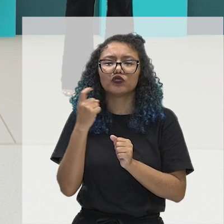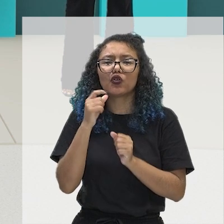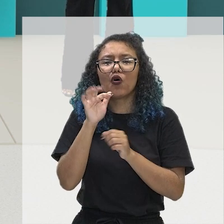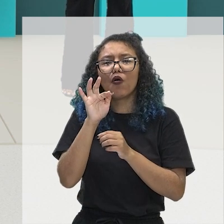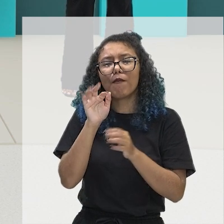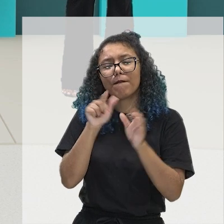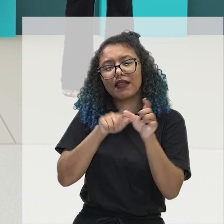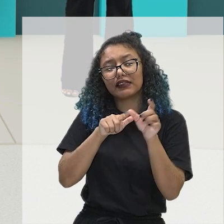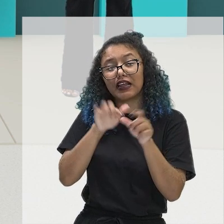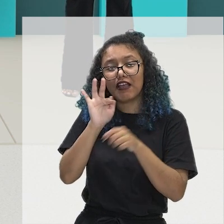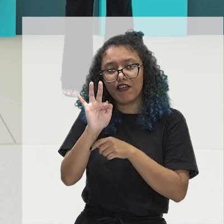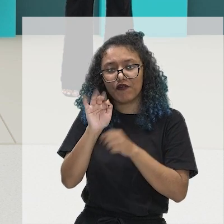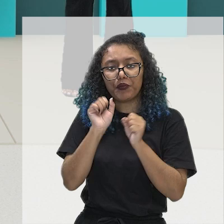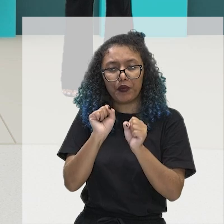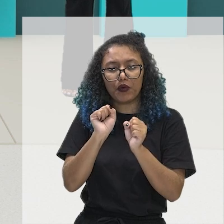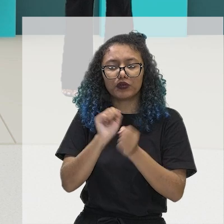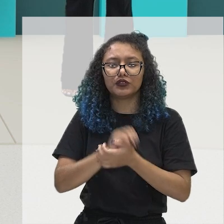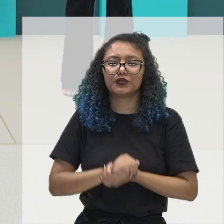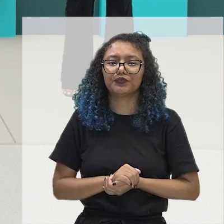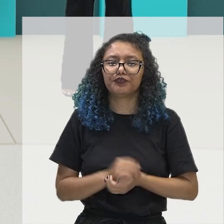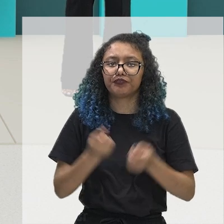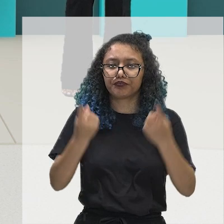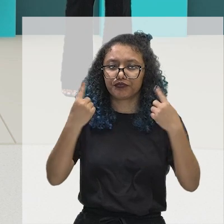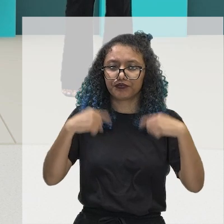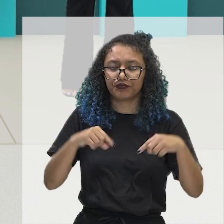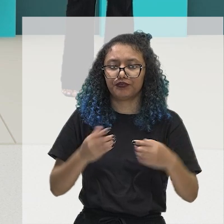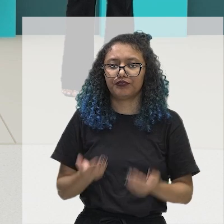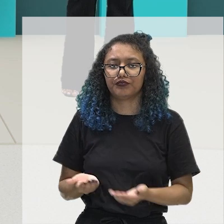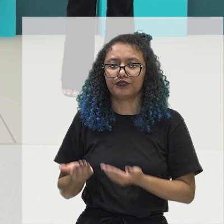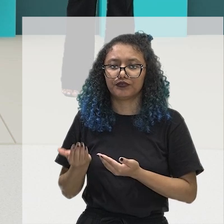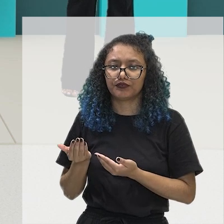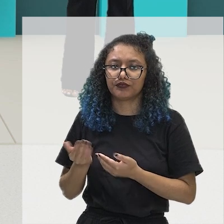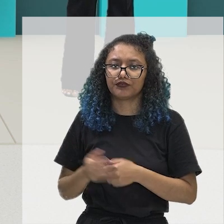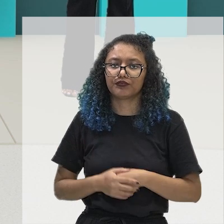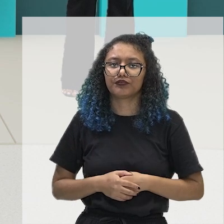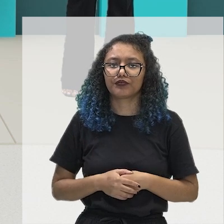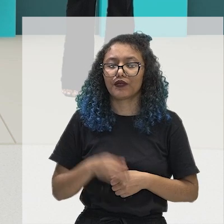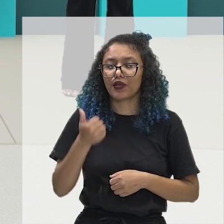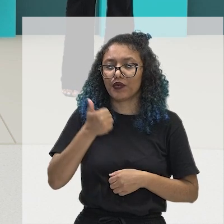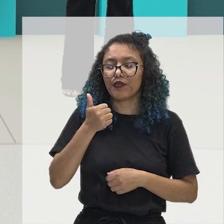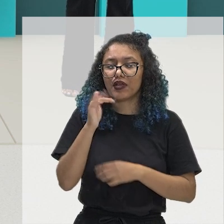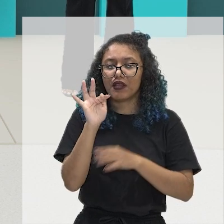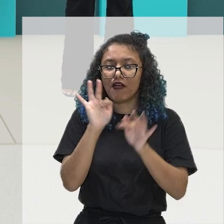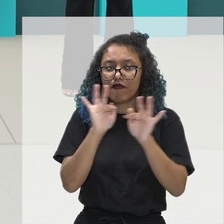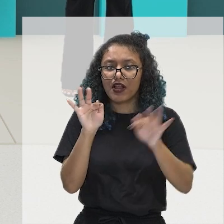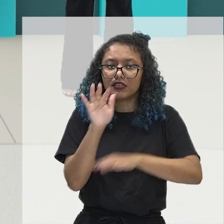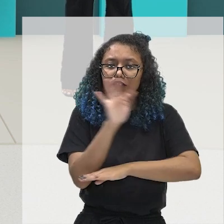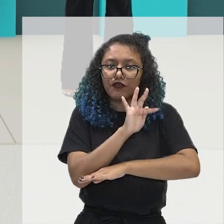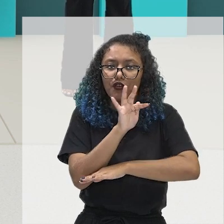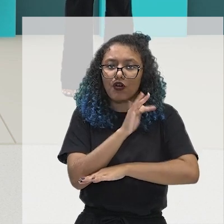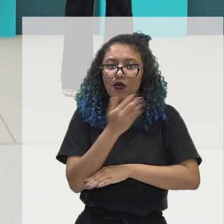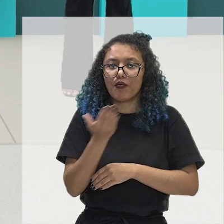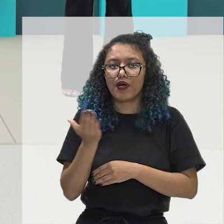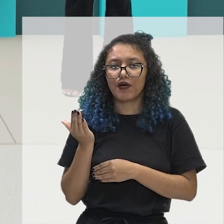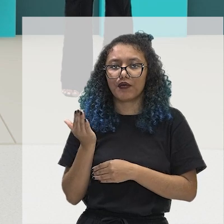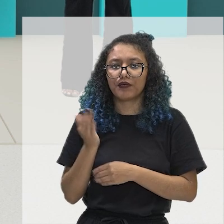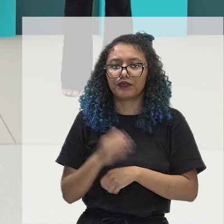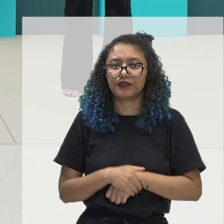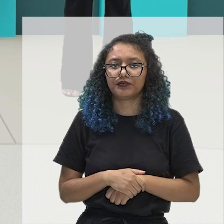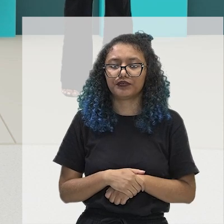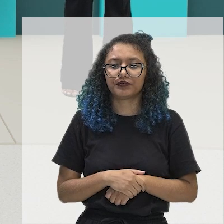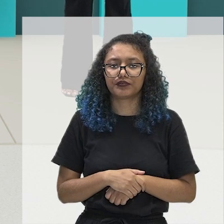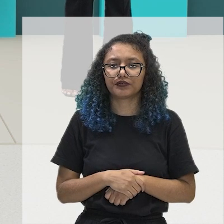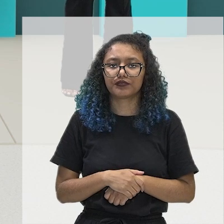que ir. Ok? Vou viajar. I'm going to travel. I'm going to